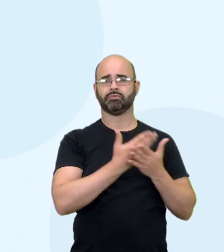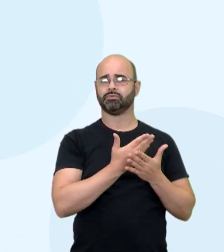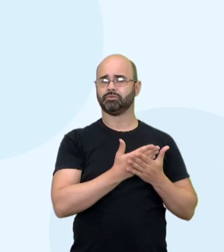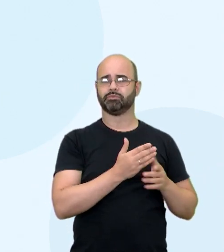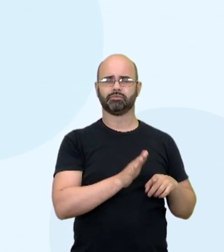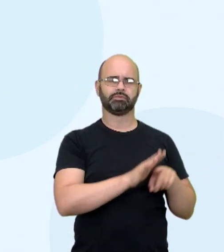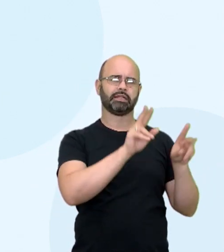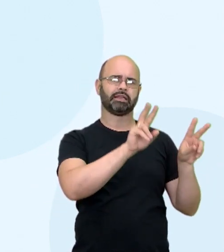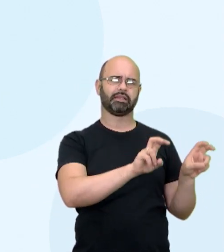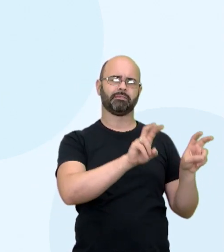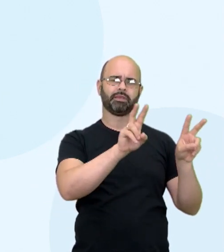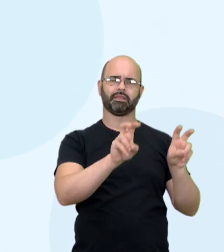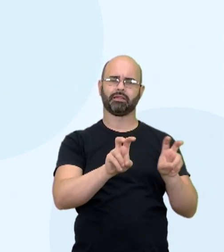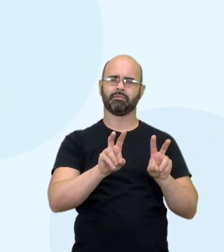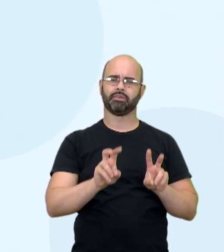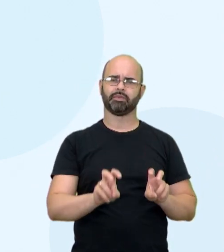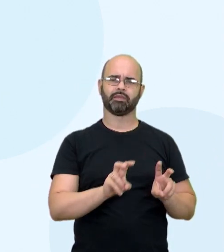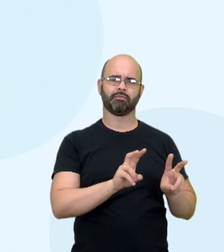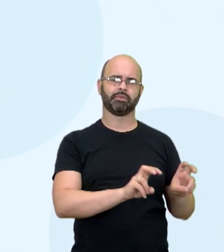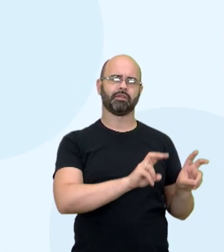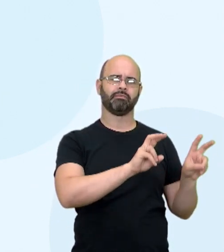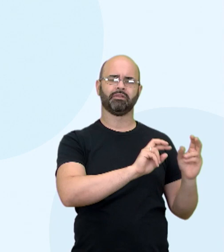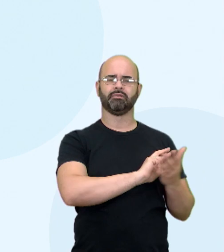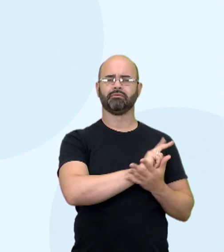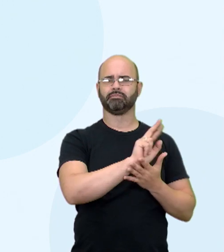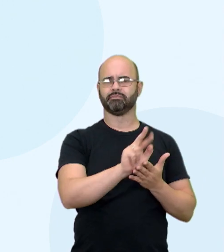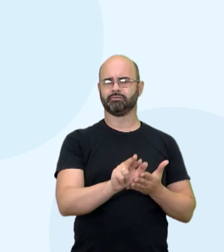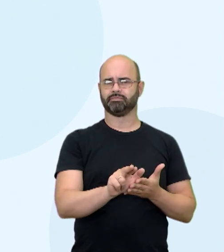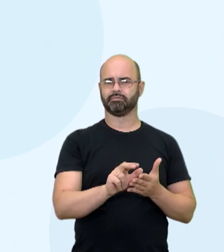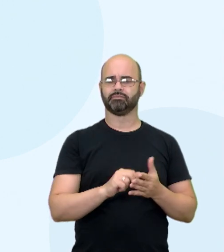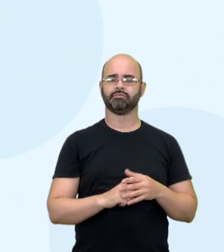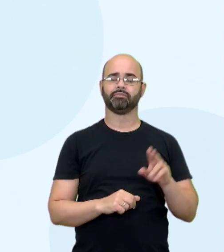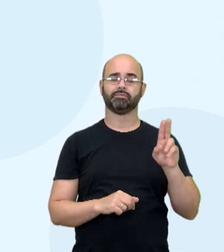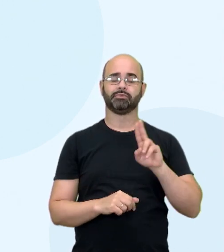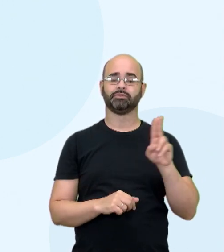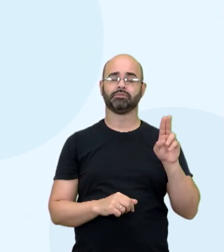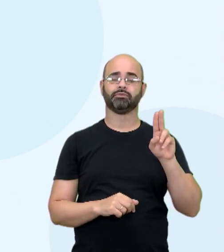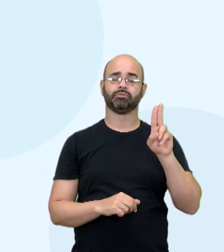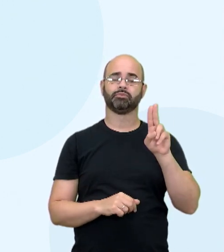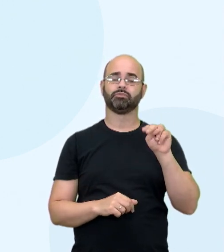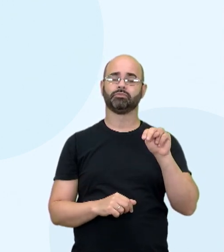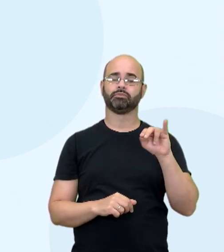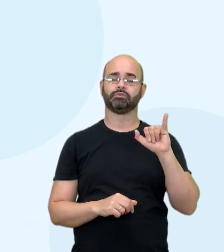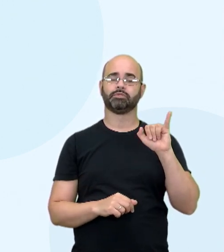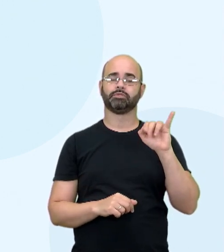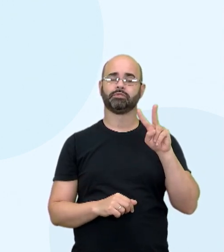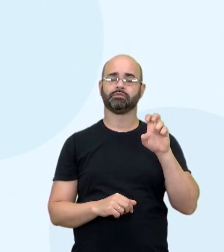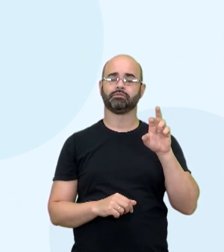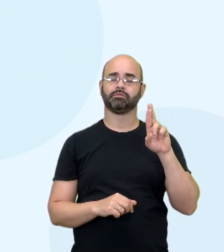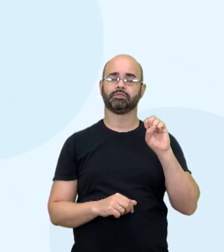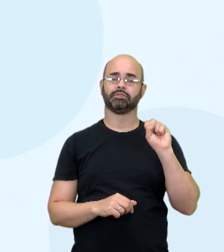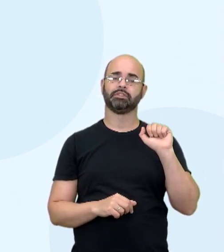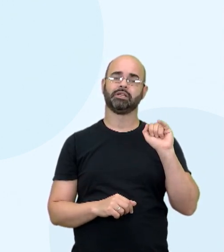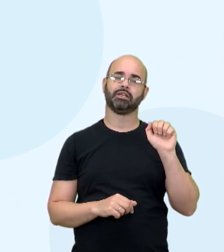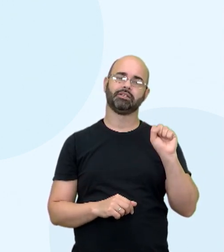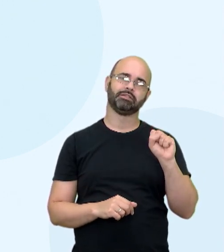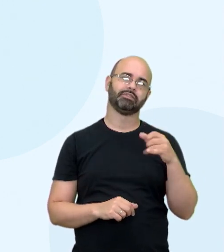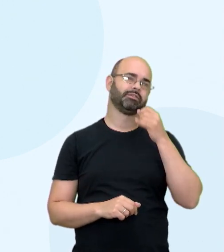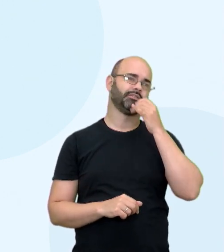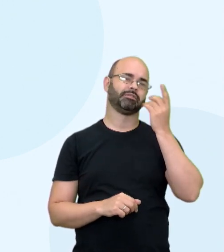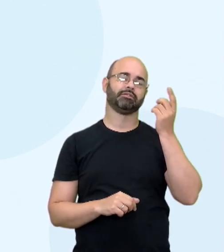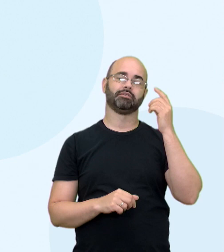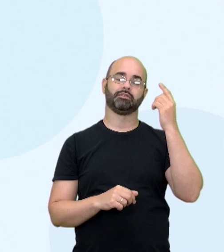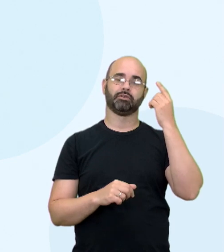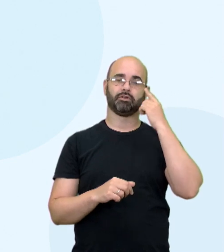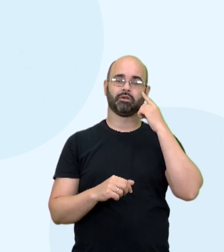diversos temas. E esses temas diversos eram chamados de universais. Então, ótica,